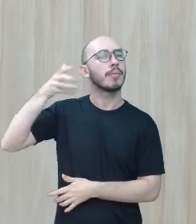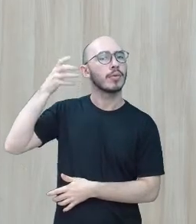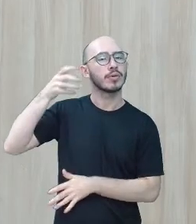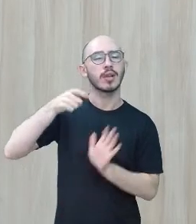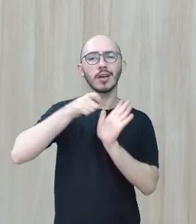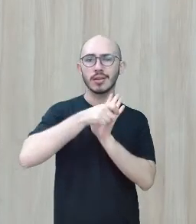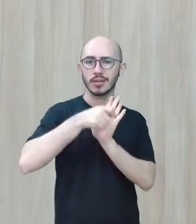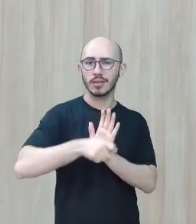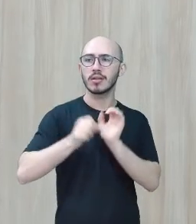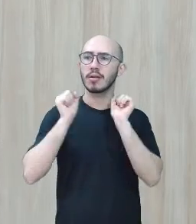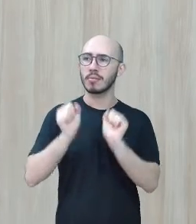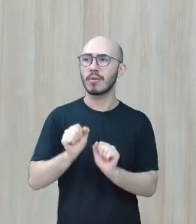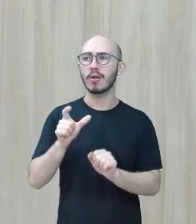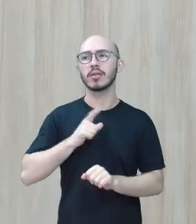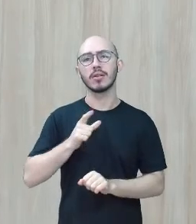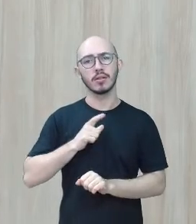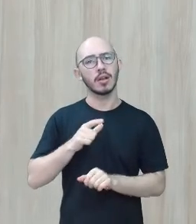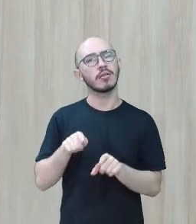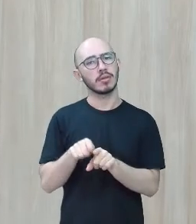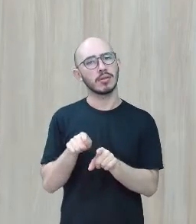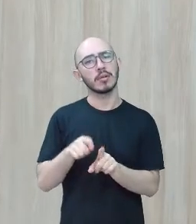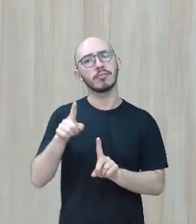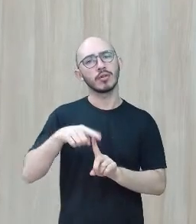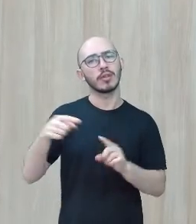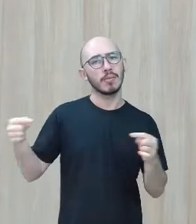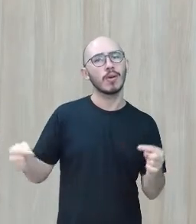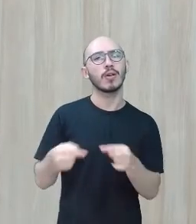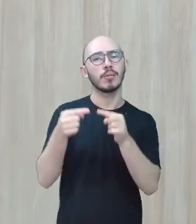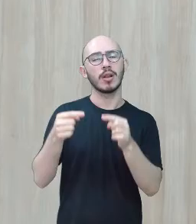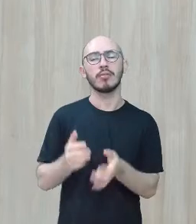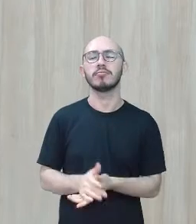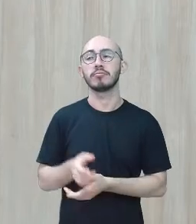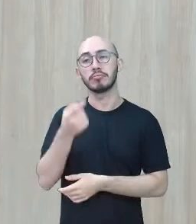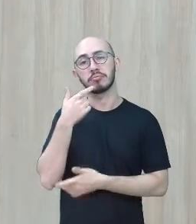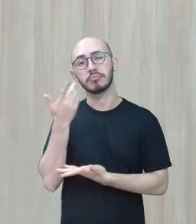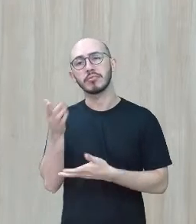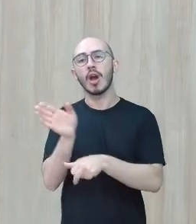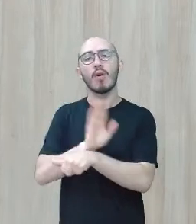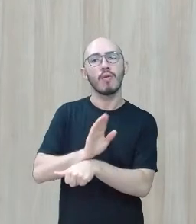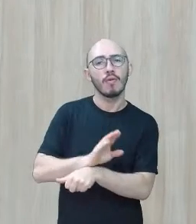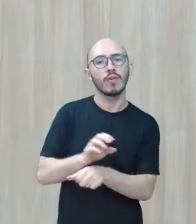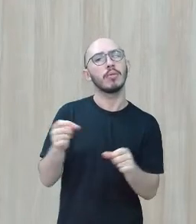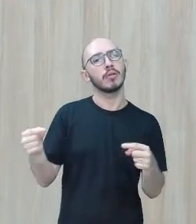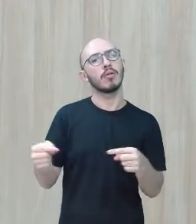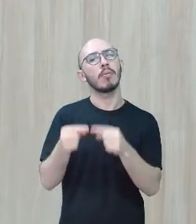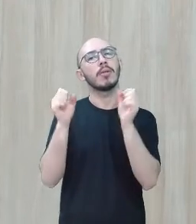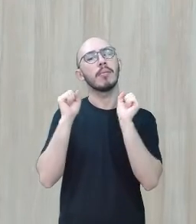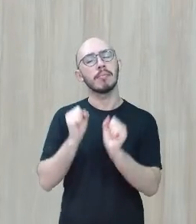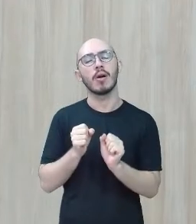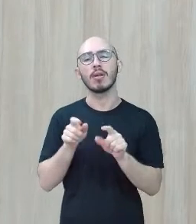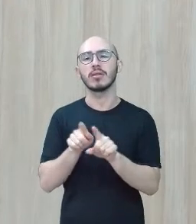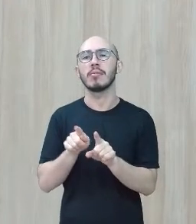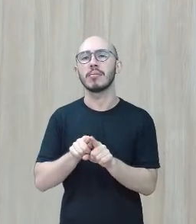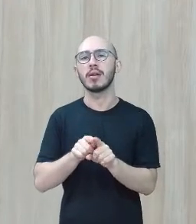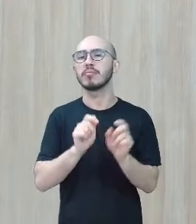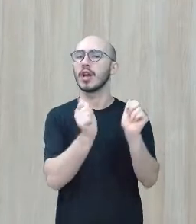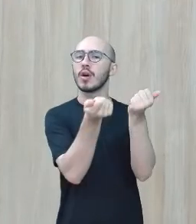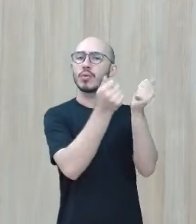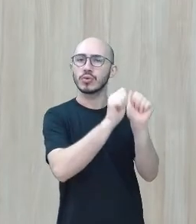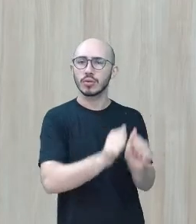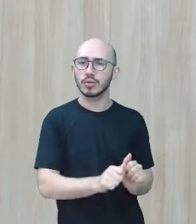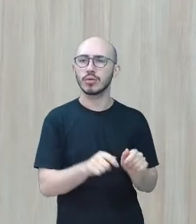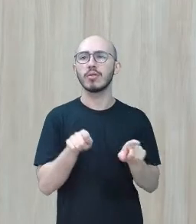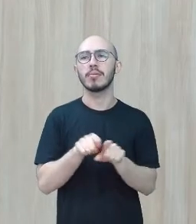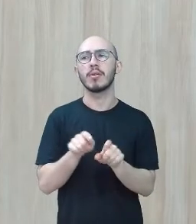esse fundo autobiográfico. Você pode ter um filme, você pode ter uma escultura, você pode ter uma pintura, você pode